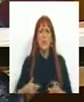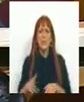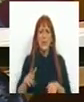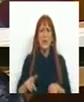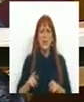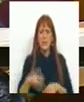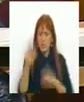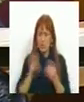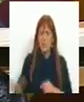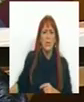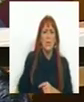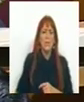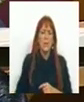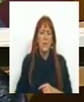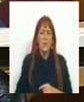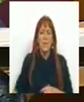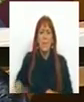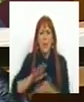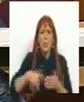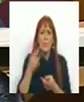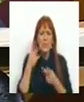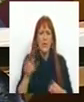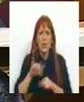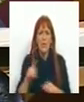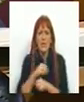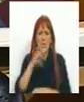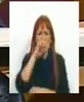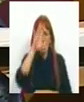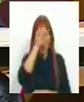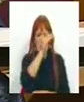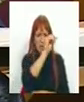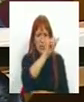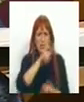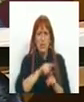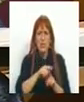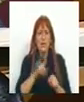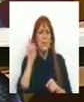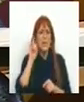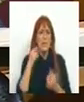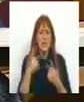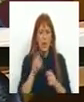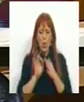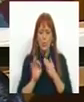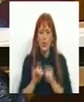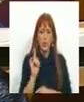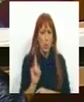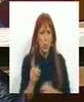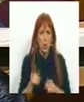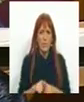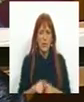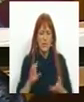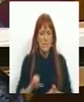Para isso foi elaborado um plano de revitalização da Ilha Terceira pelo Governo Regional, que acima de tudo tem uma componente